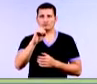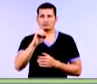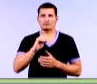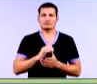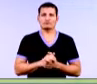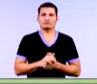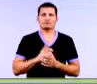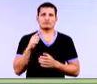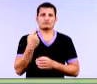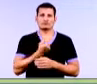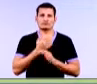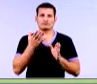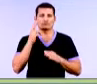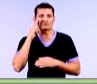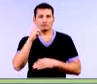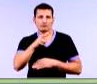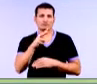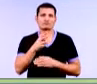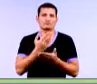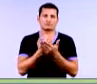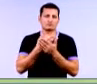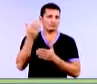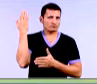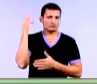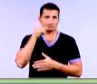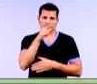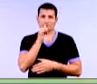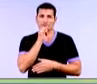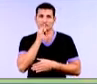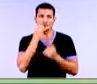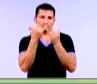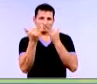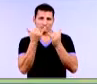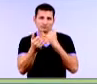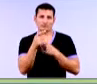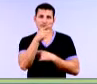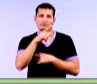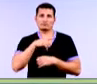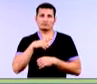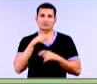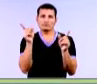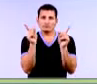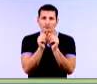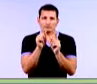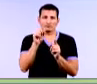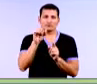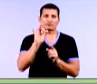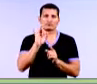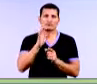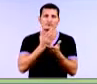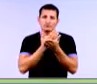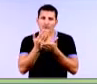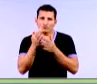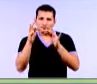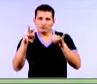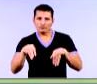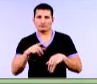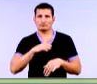Nós já vimos isso na aula passada, esse exemplo, um exemplo similar a esse, mas aqui ele está bem resumido só na parte do escopo. Eu começo